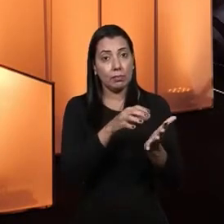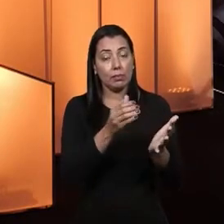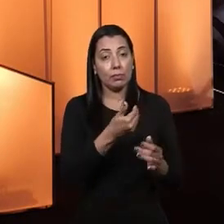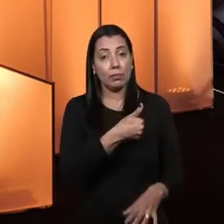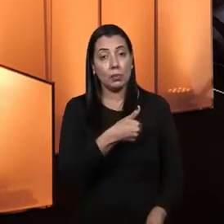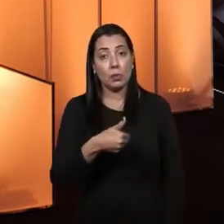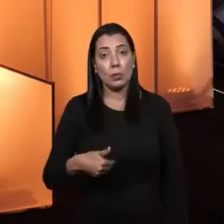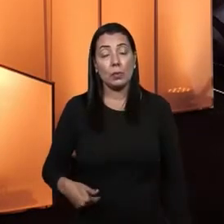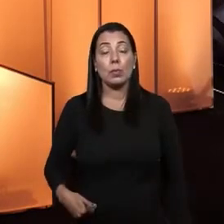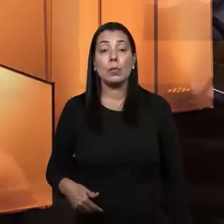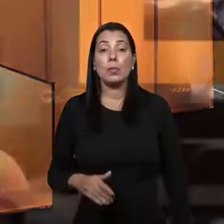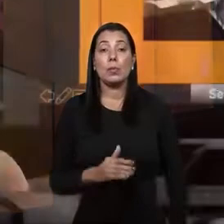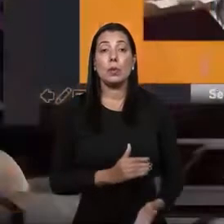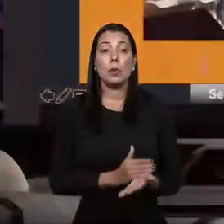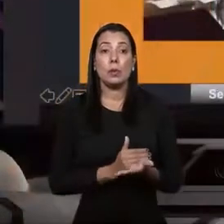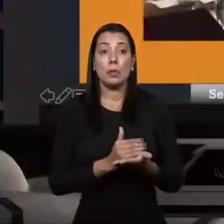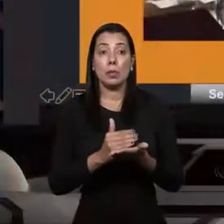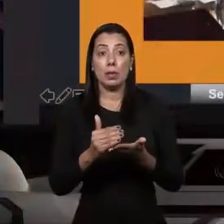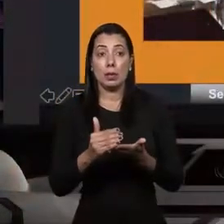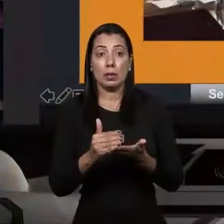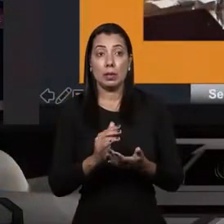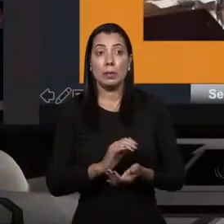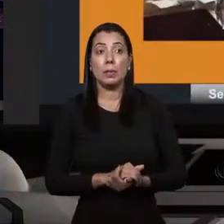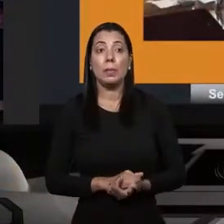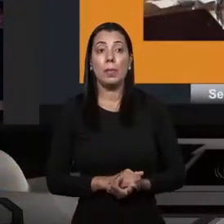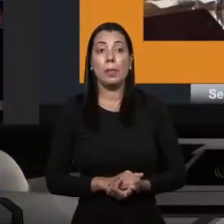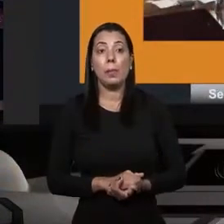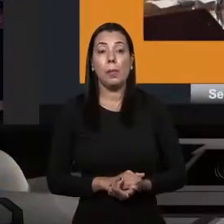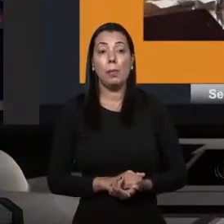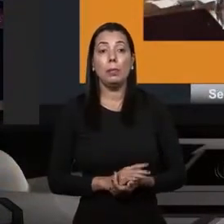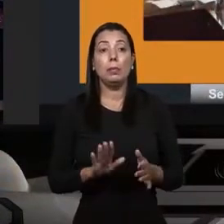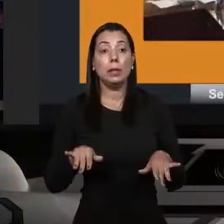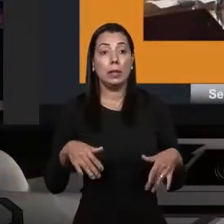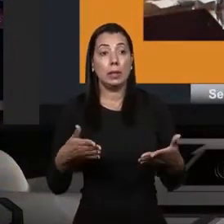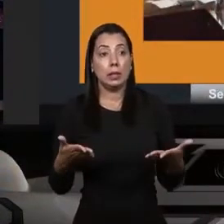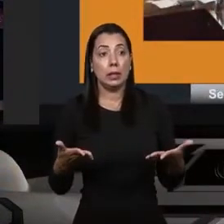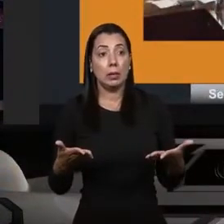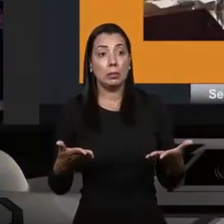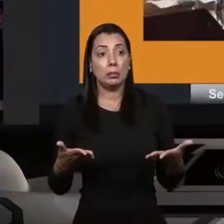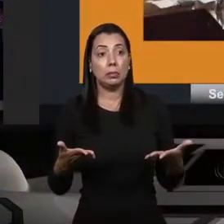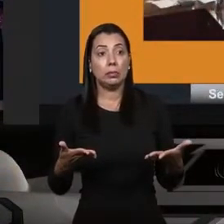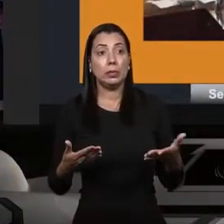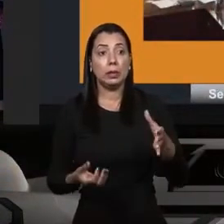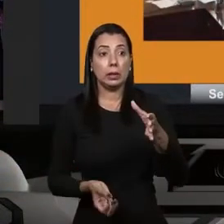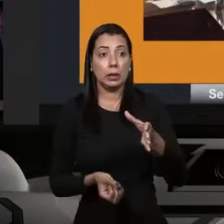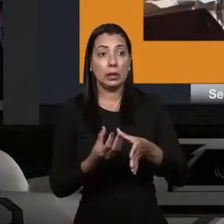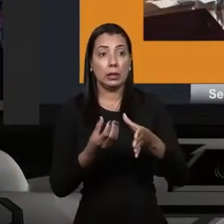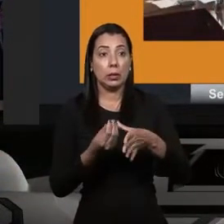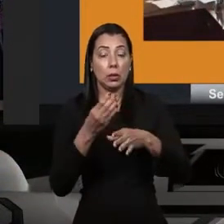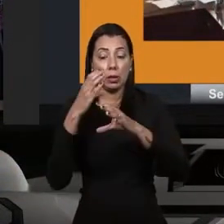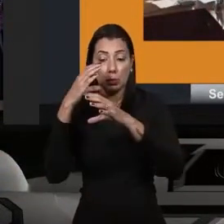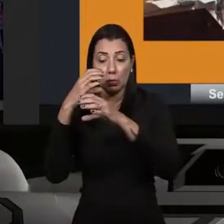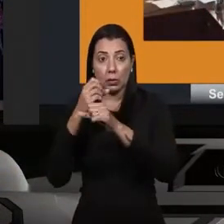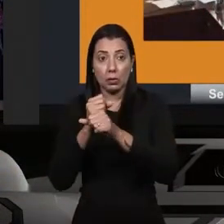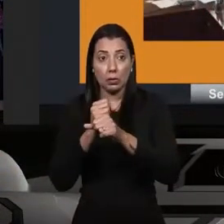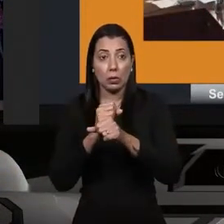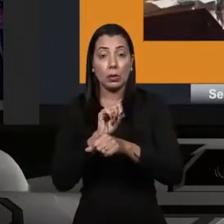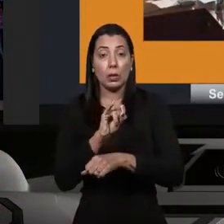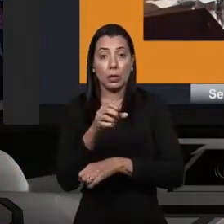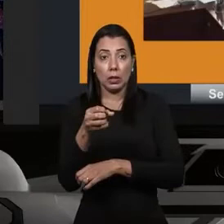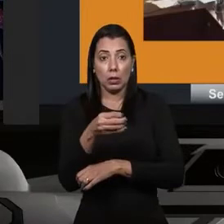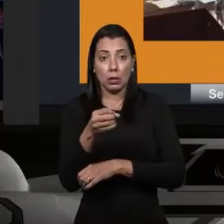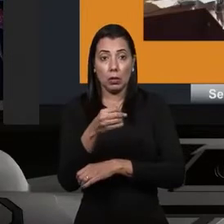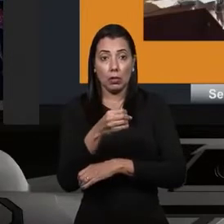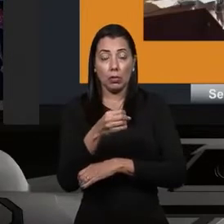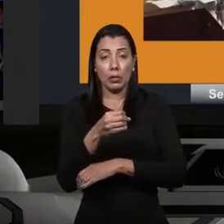Começando aqui um pouquinho. Bom, sendo cofundadora do Laboratório de Inovação e Governança da Casa